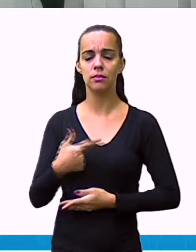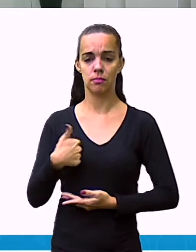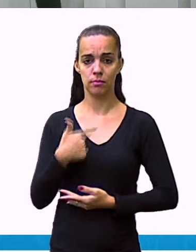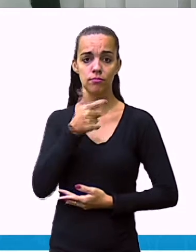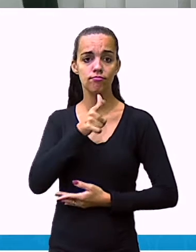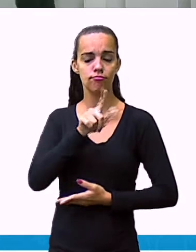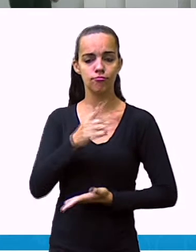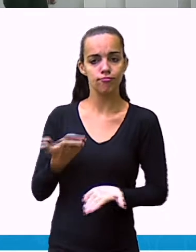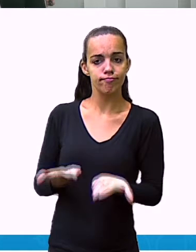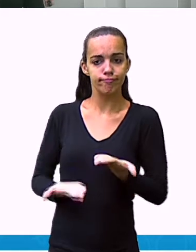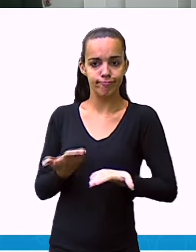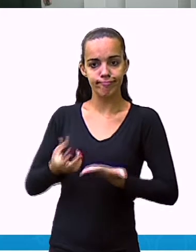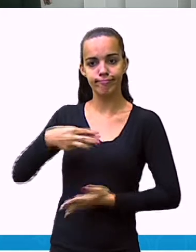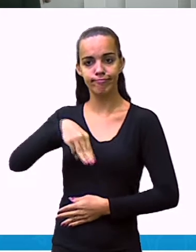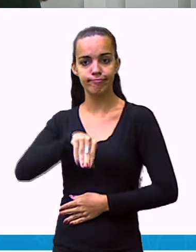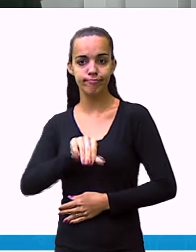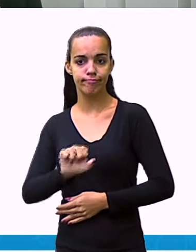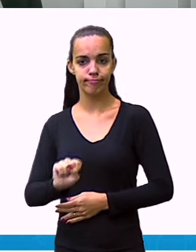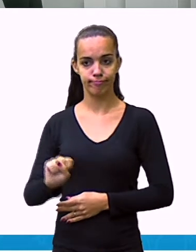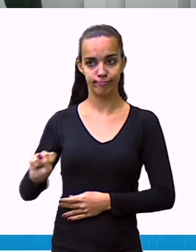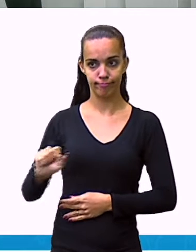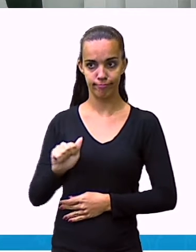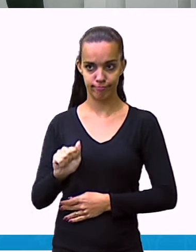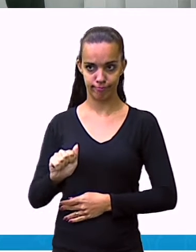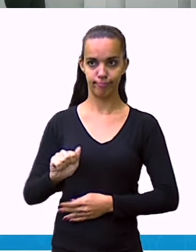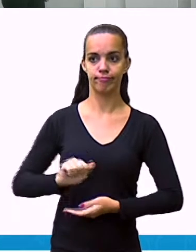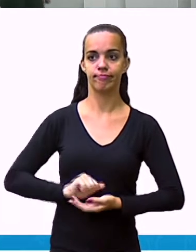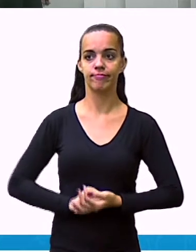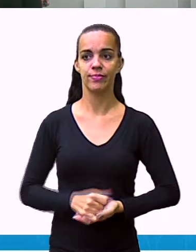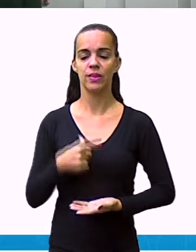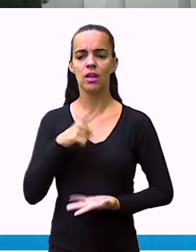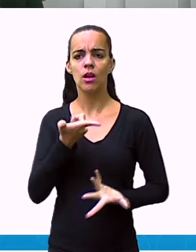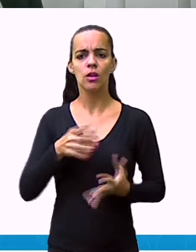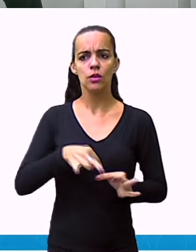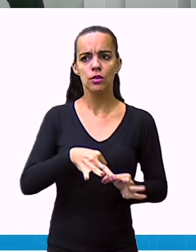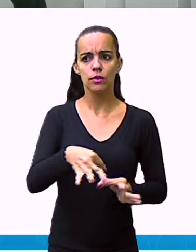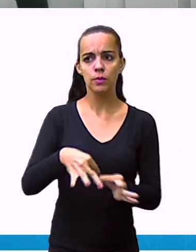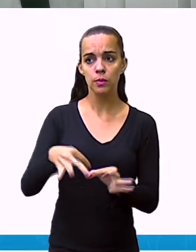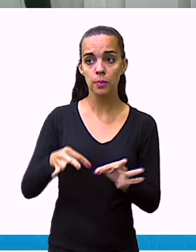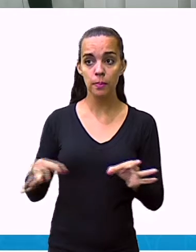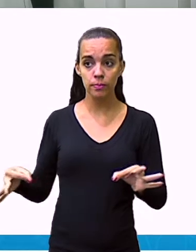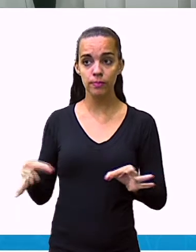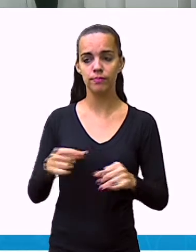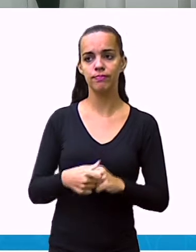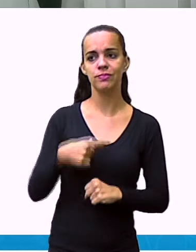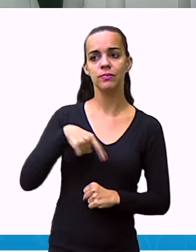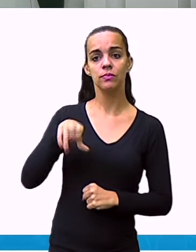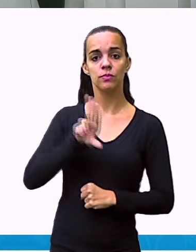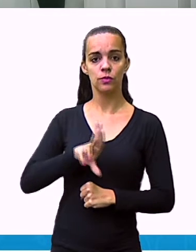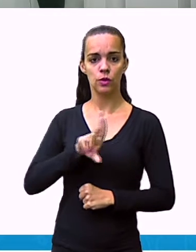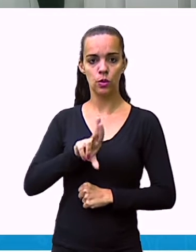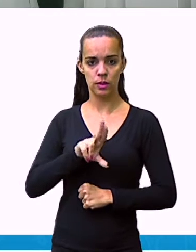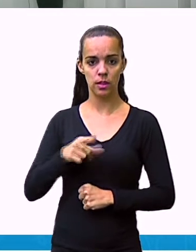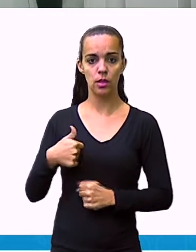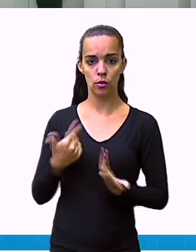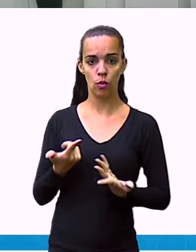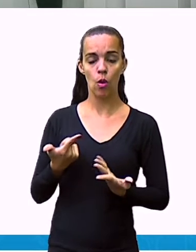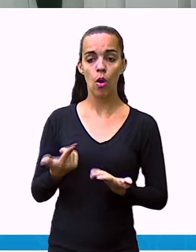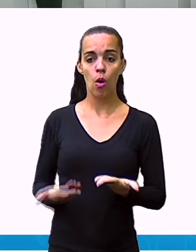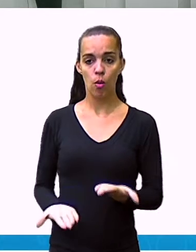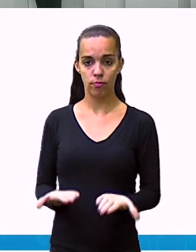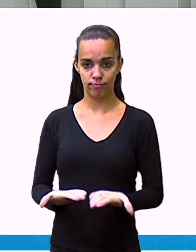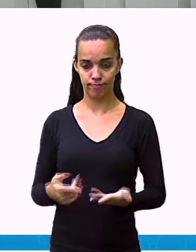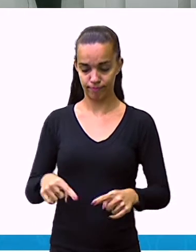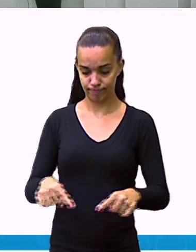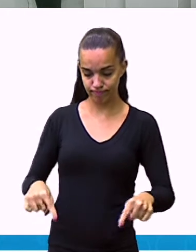massa de acordo com o que vamos medir usamos a balança mais adequada